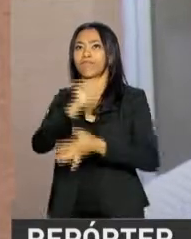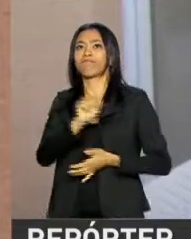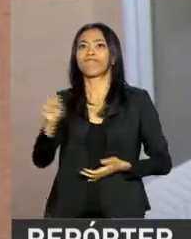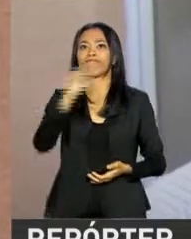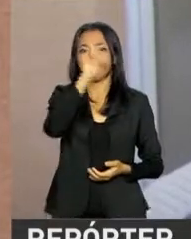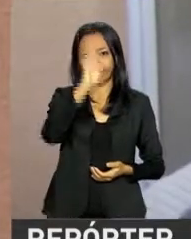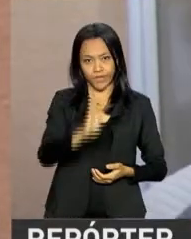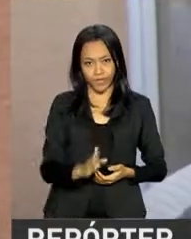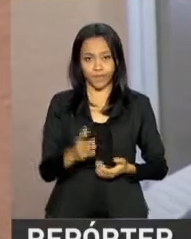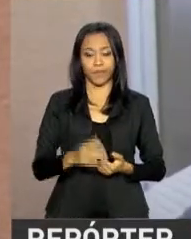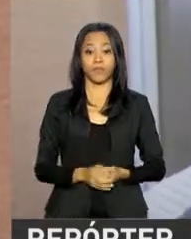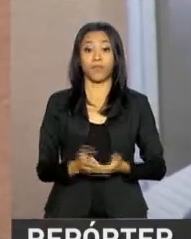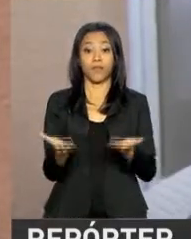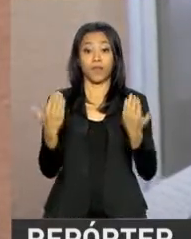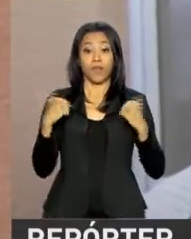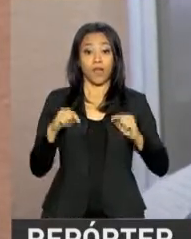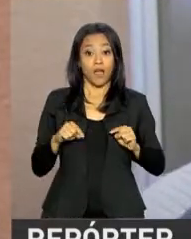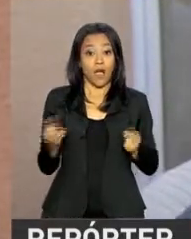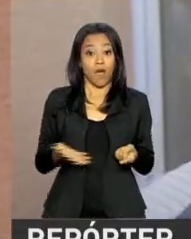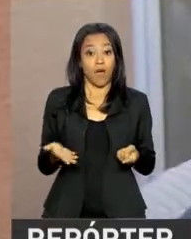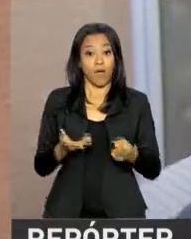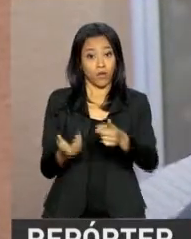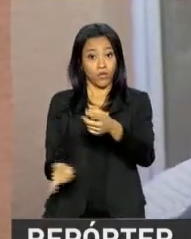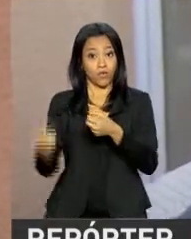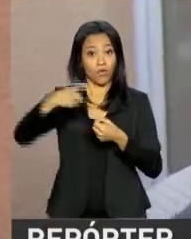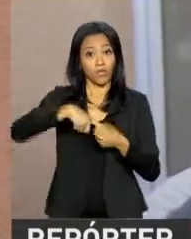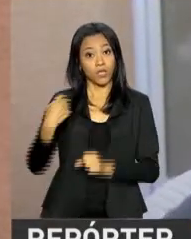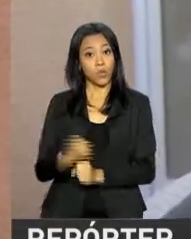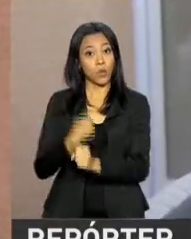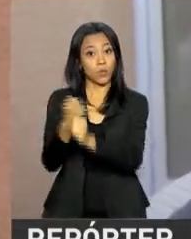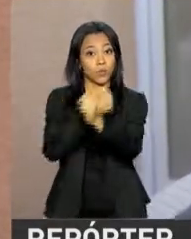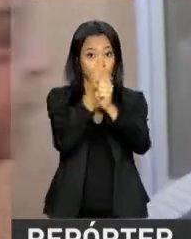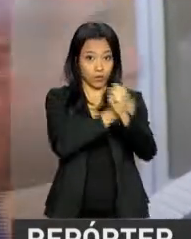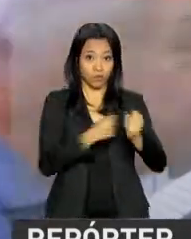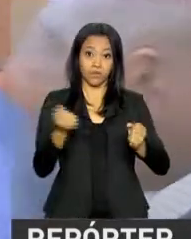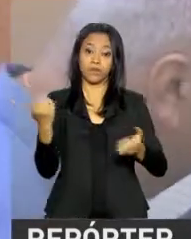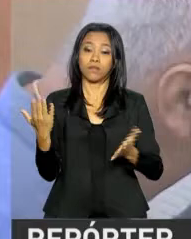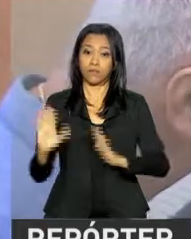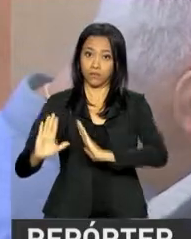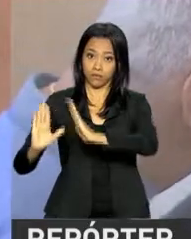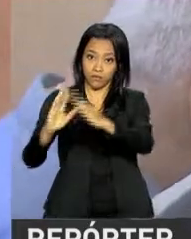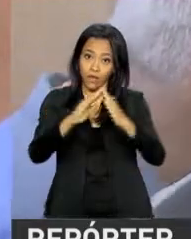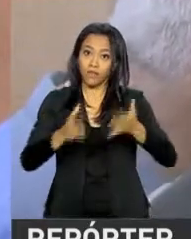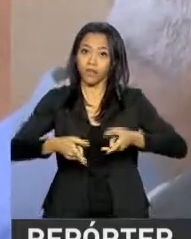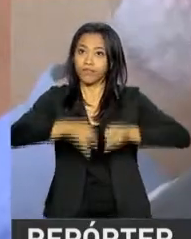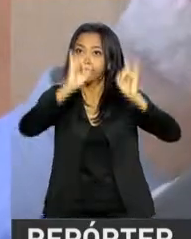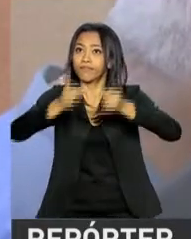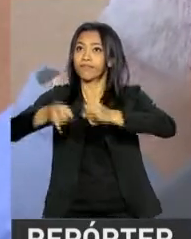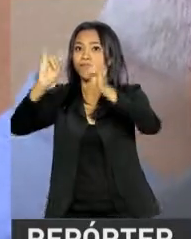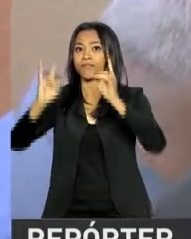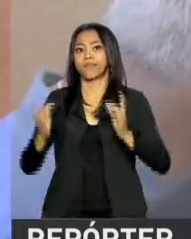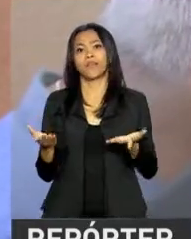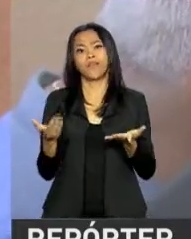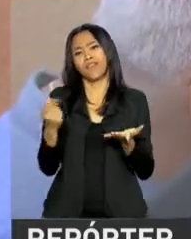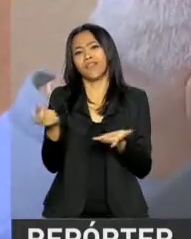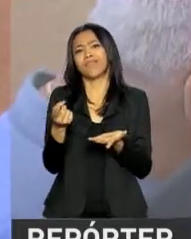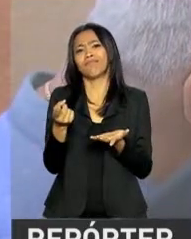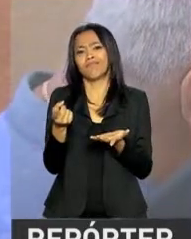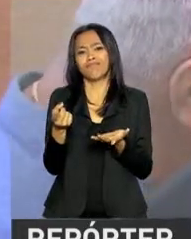obras estamos buscando fazer com que as obras paralisadas seja hoje parte do passado e também